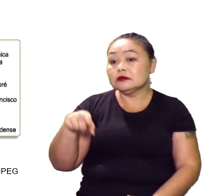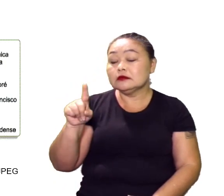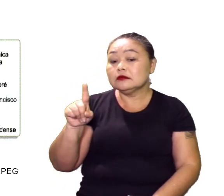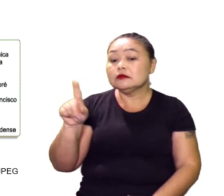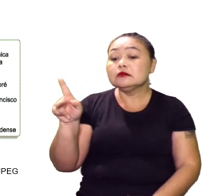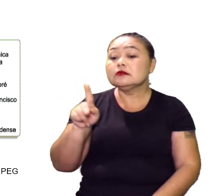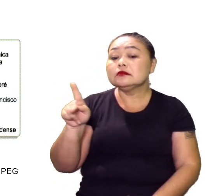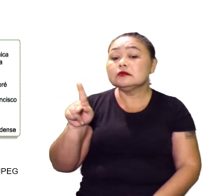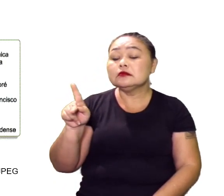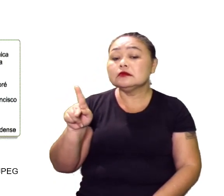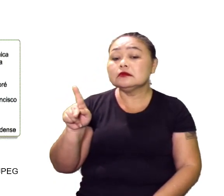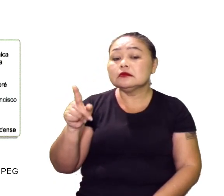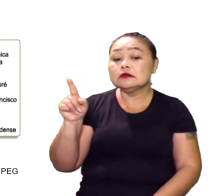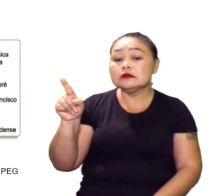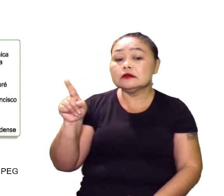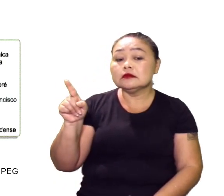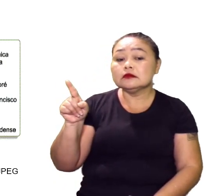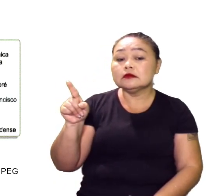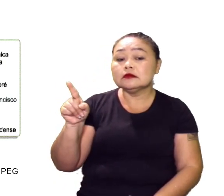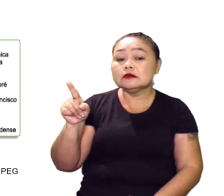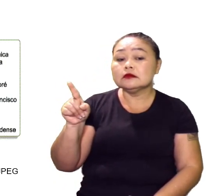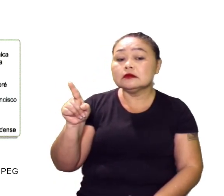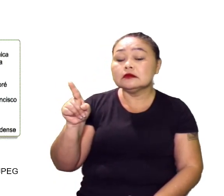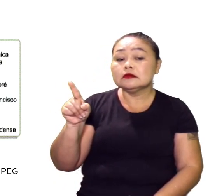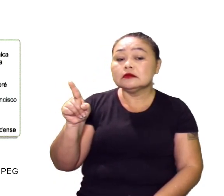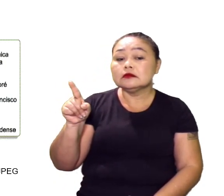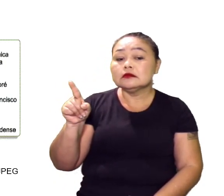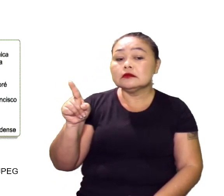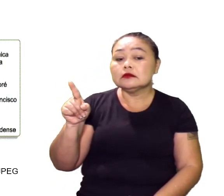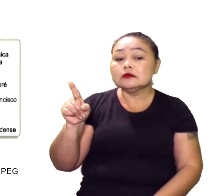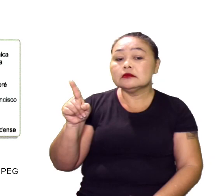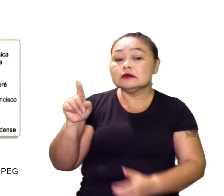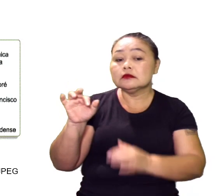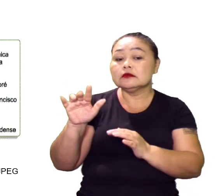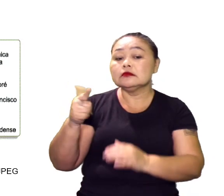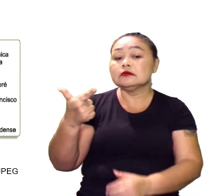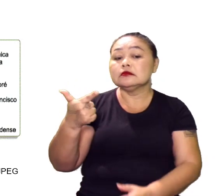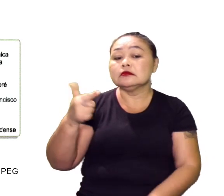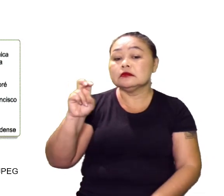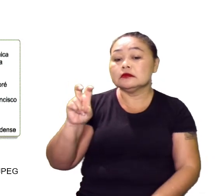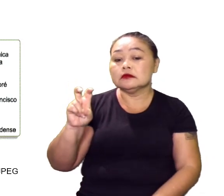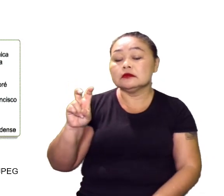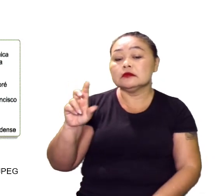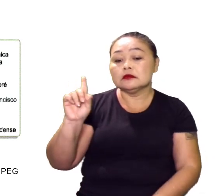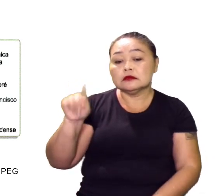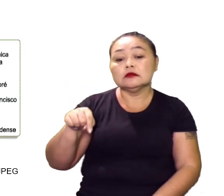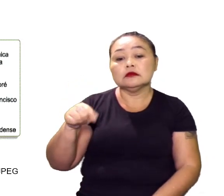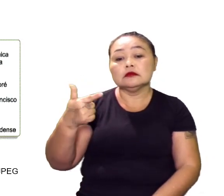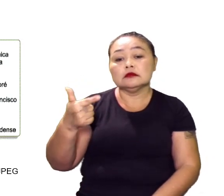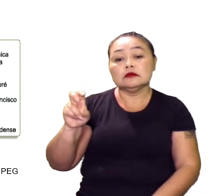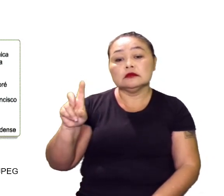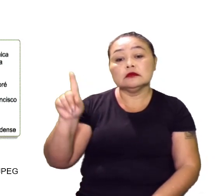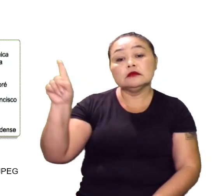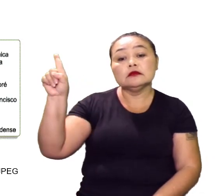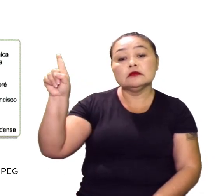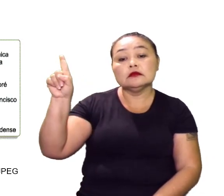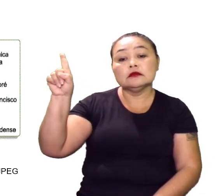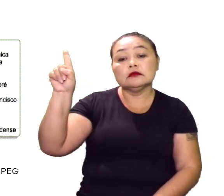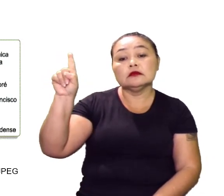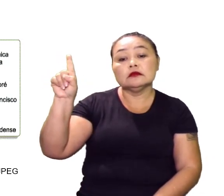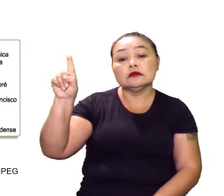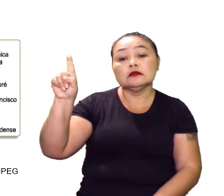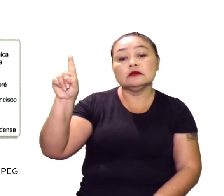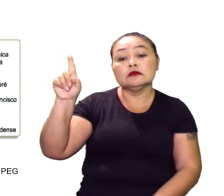perguntar, professor, bem aqui está digitado o número 25. Exatamente, olha, 25. Ela